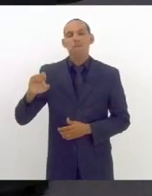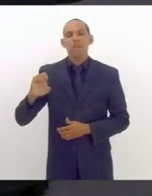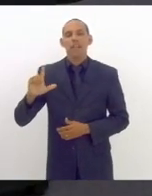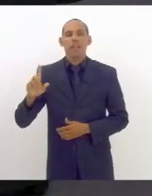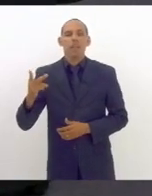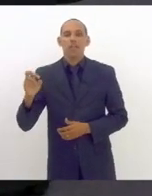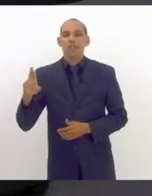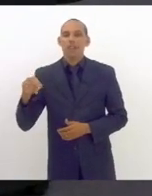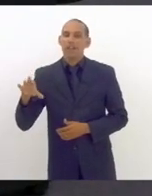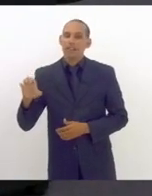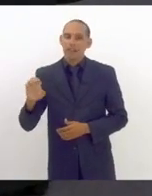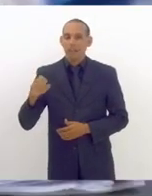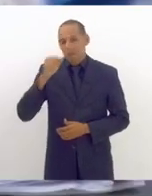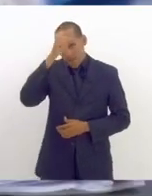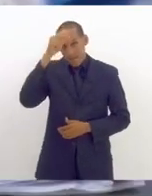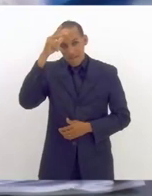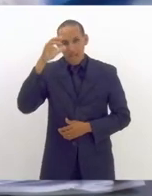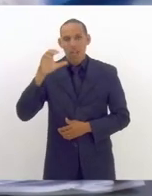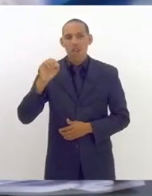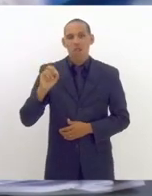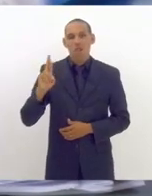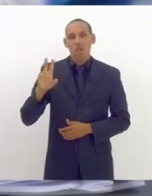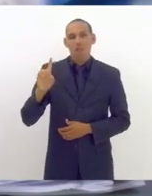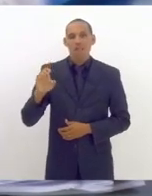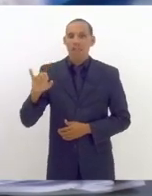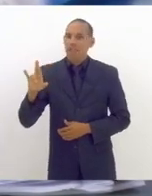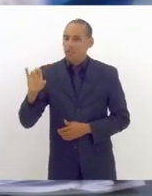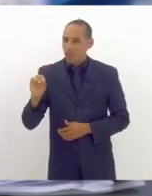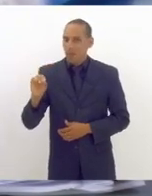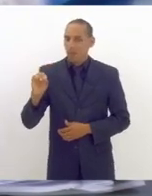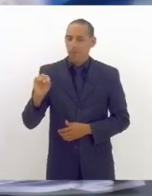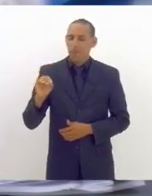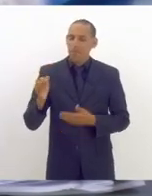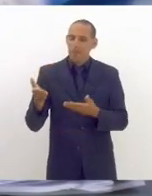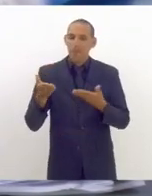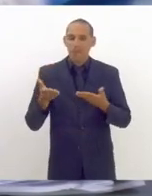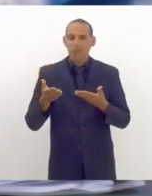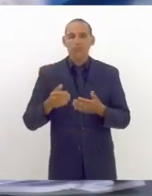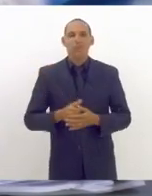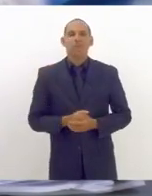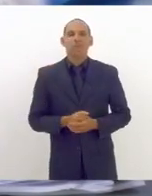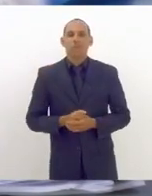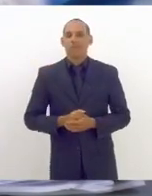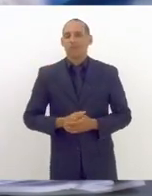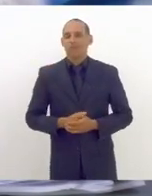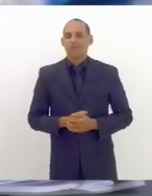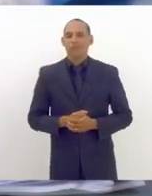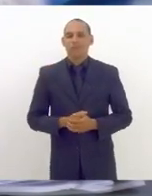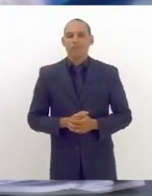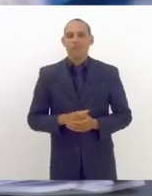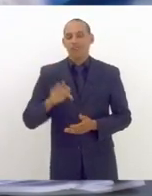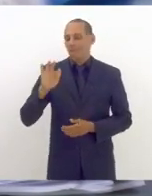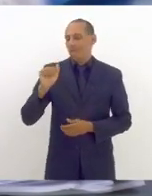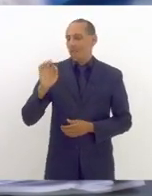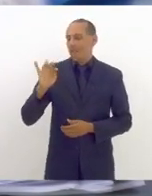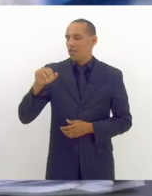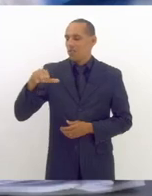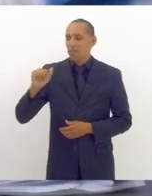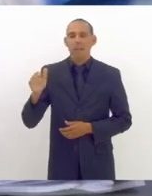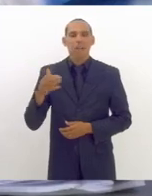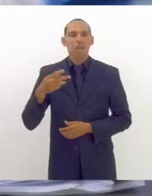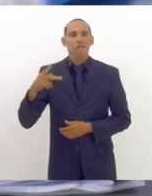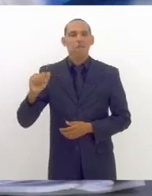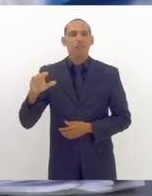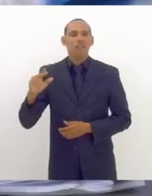prefeito de Cordeiro bem vindo prefeito a Fátima Pacheco